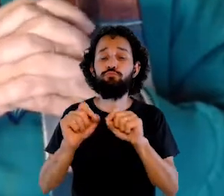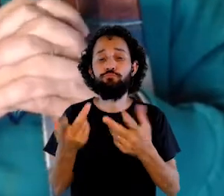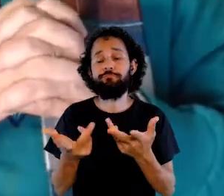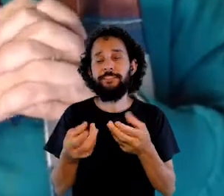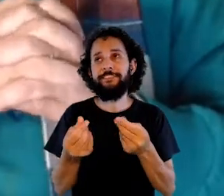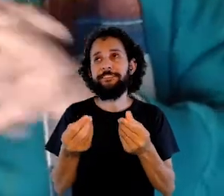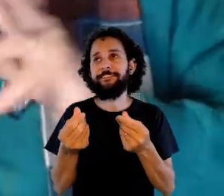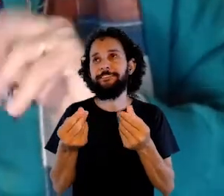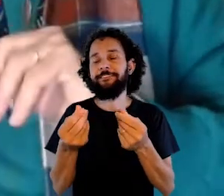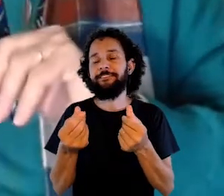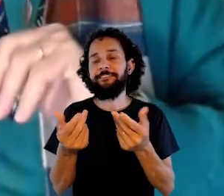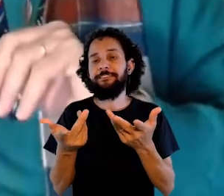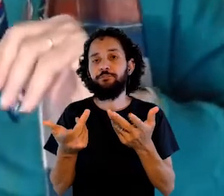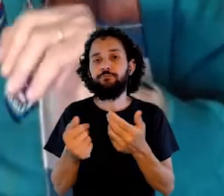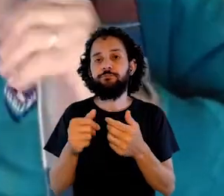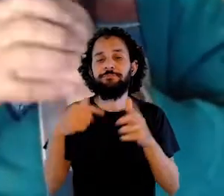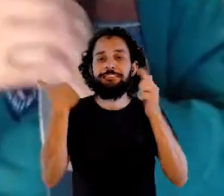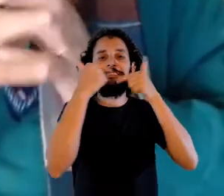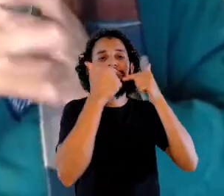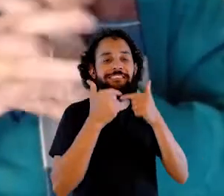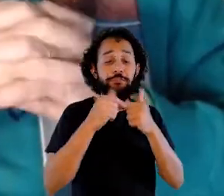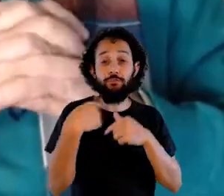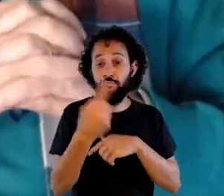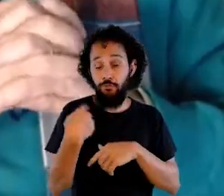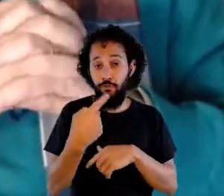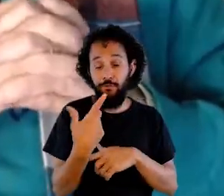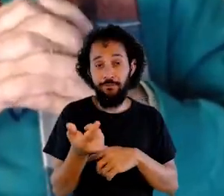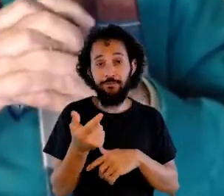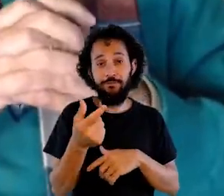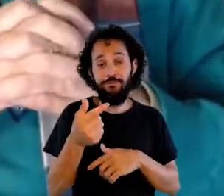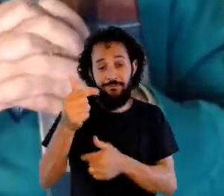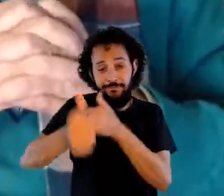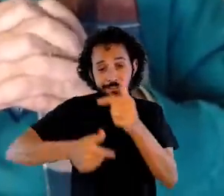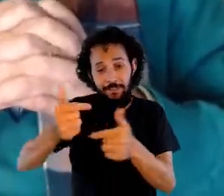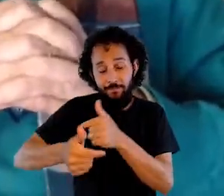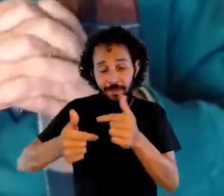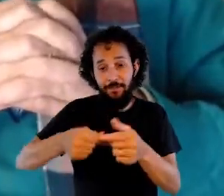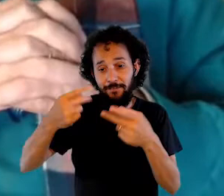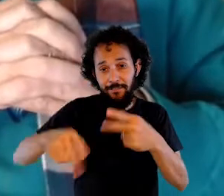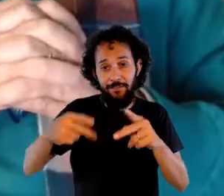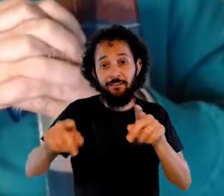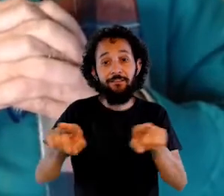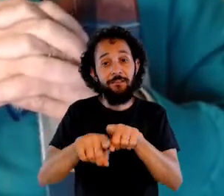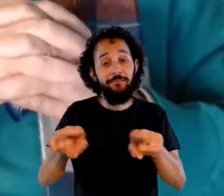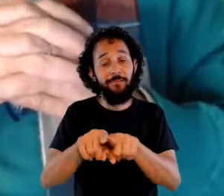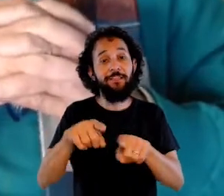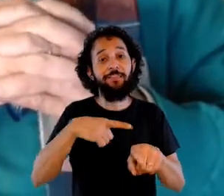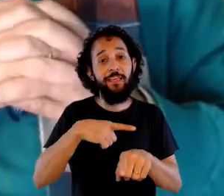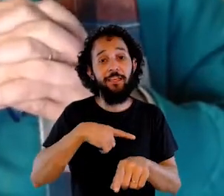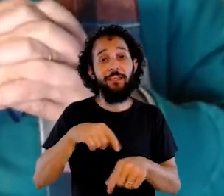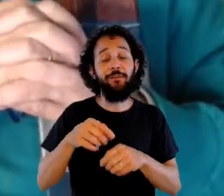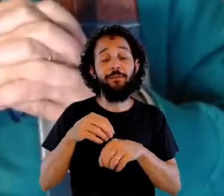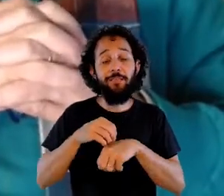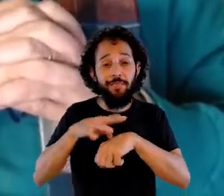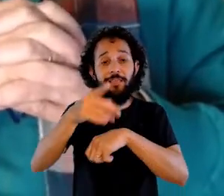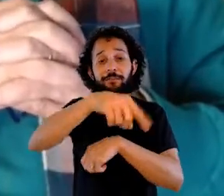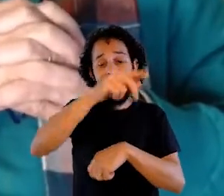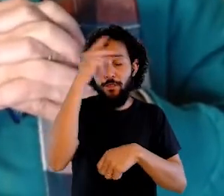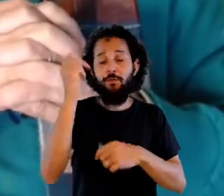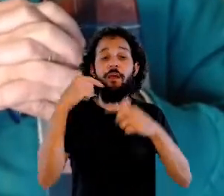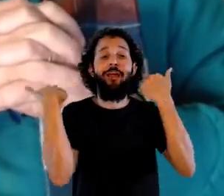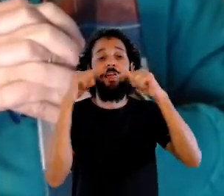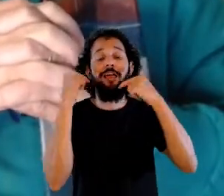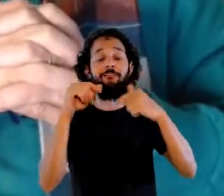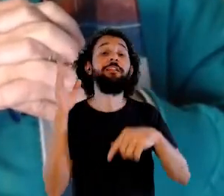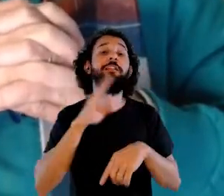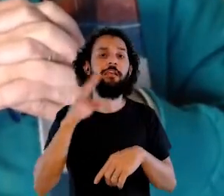e a gente que trabalha, né, com o nosso trabalho, que também faz as pessoas rirem, vai ser muito legal mesmo a gente participar.